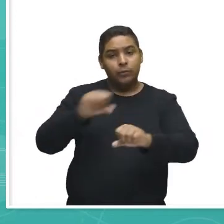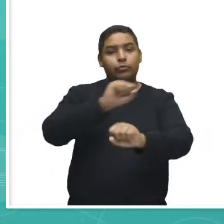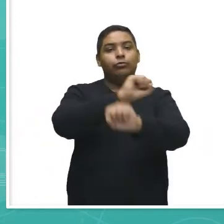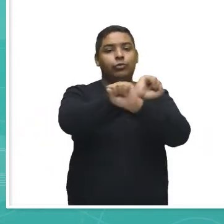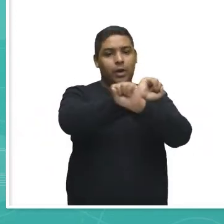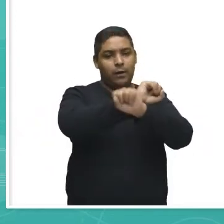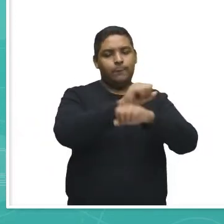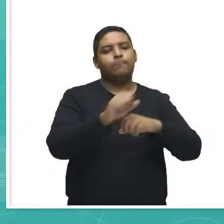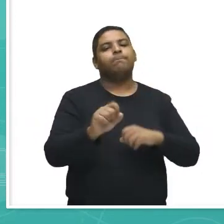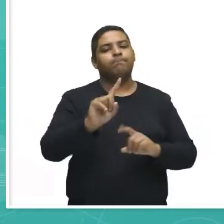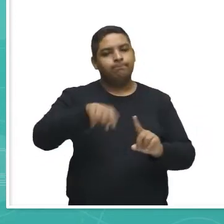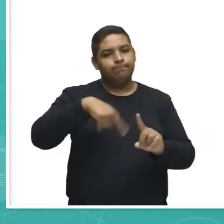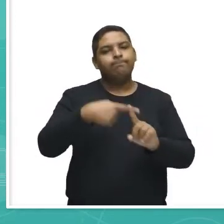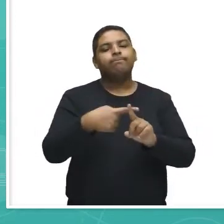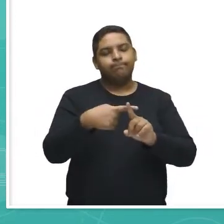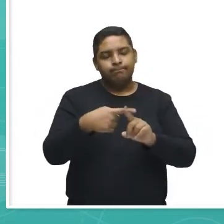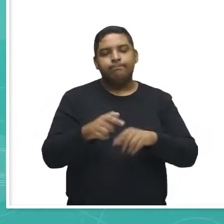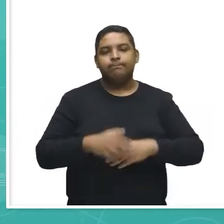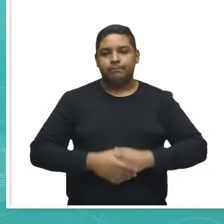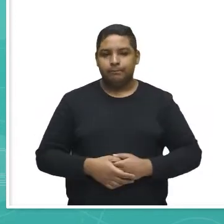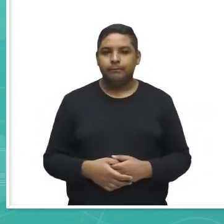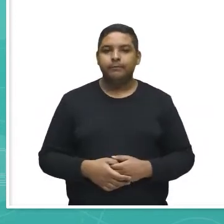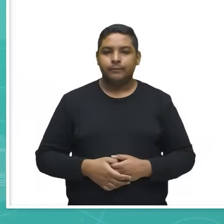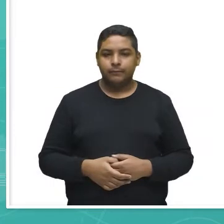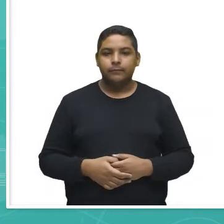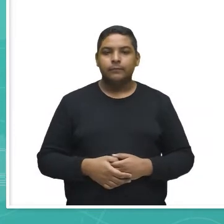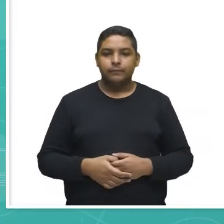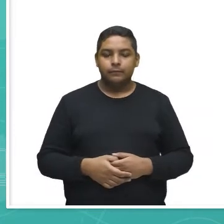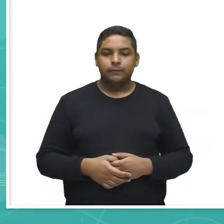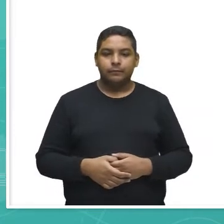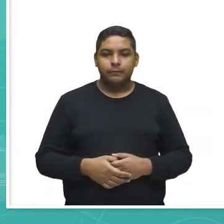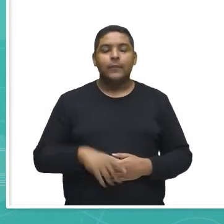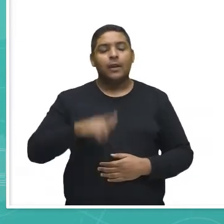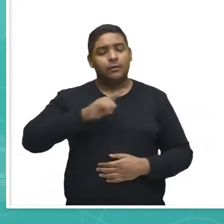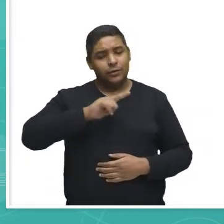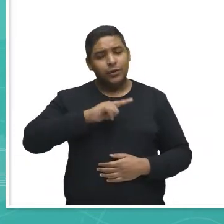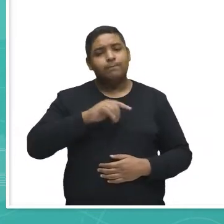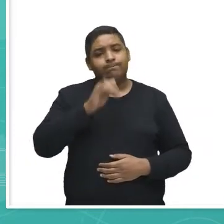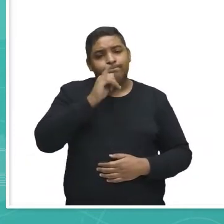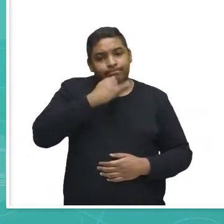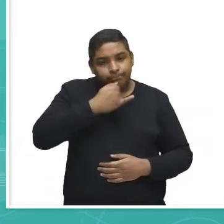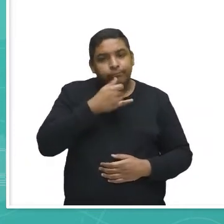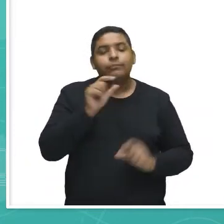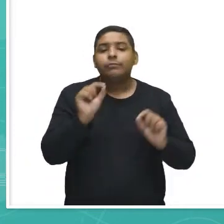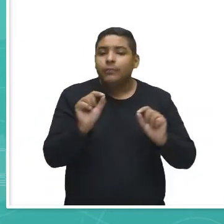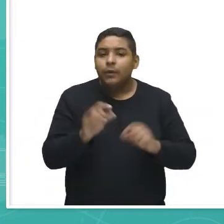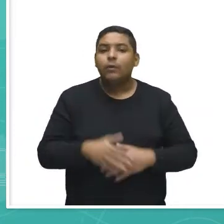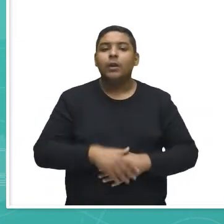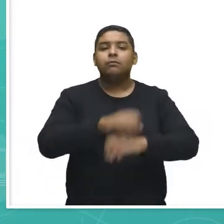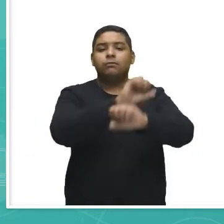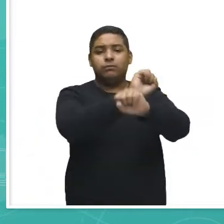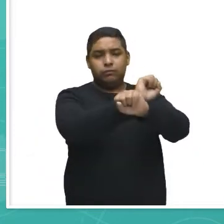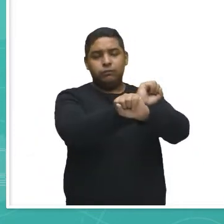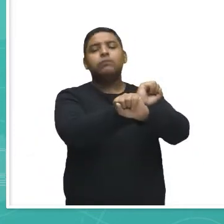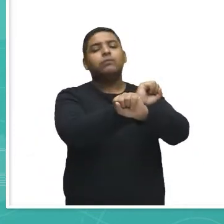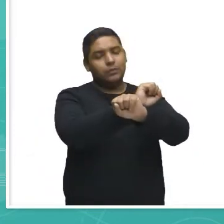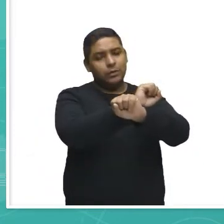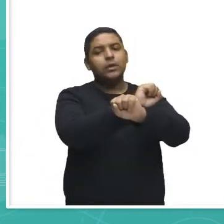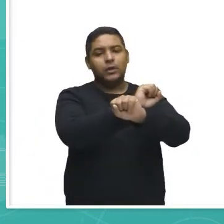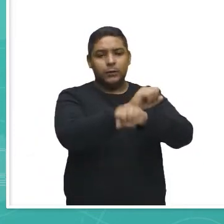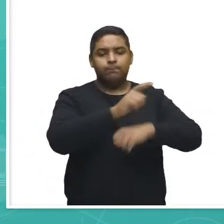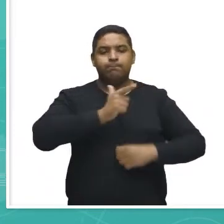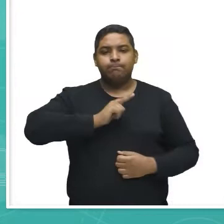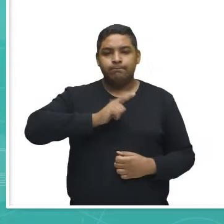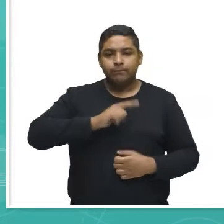capitalismo comercial, tínhamos, infelizmente, essa mão de obra escrava e também iam muito atrás do quê? De